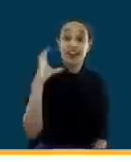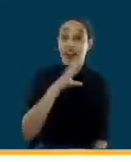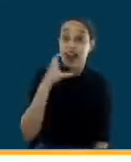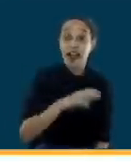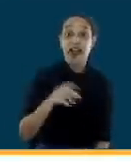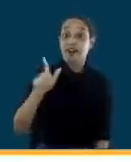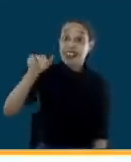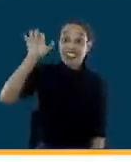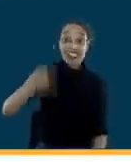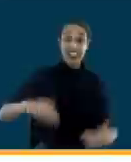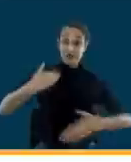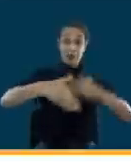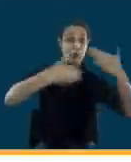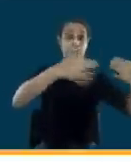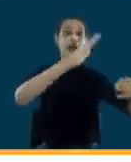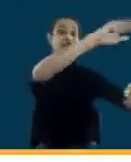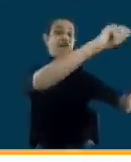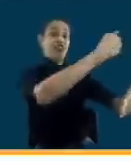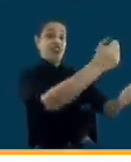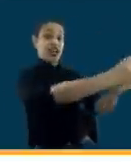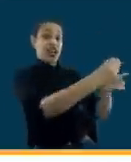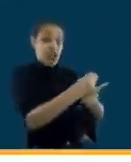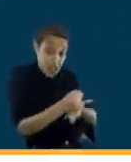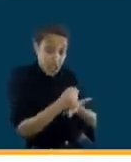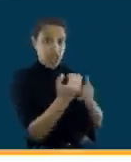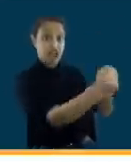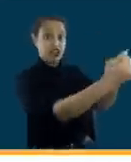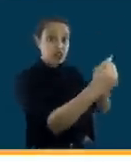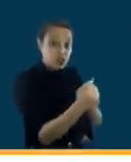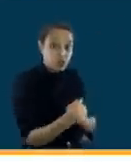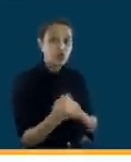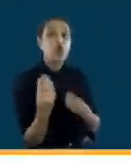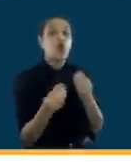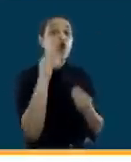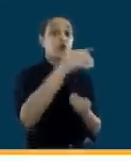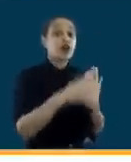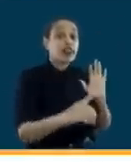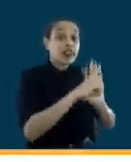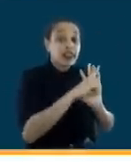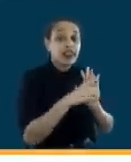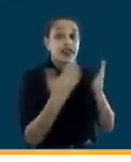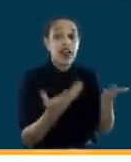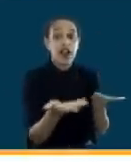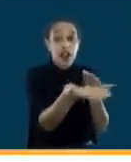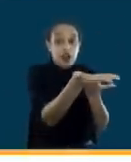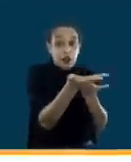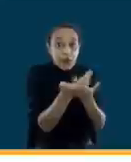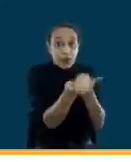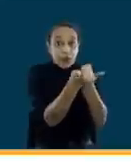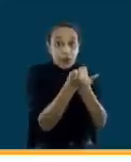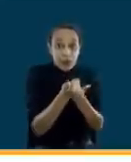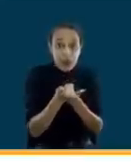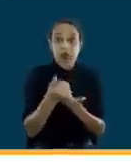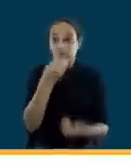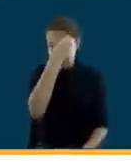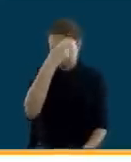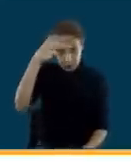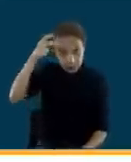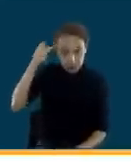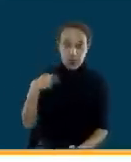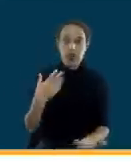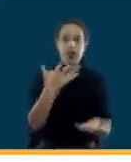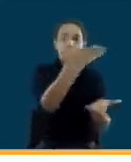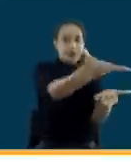me empresta aqui, me traz essa tua minuta de decreto, me empresta essa tua minuta de termo de cooperação com a Federação dos Municípios, me empresta